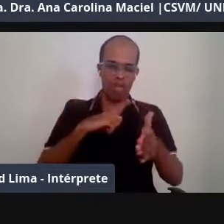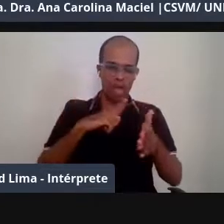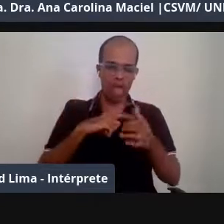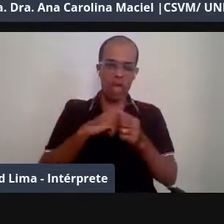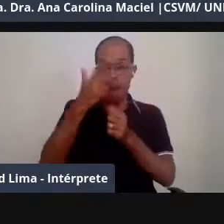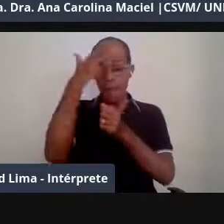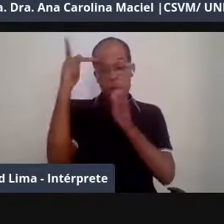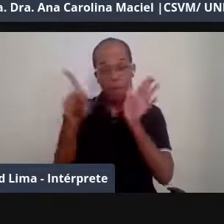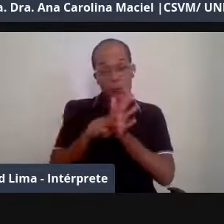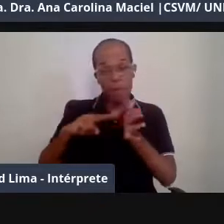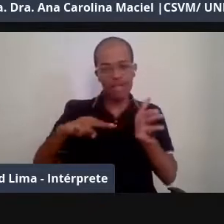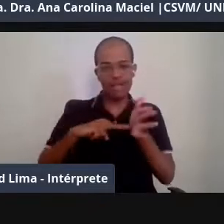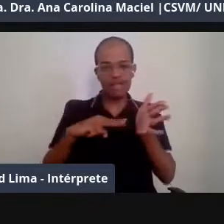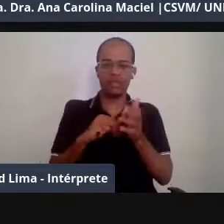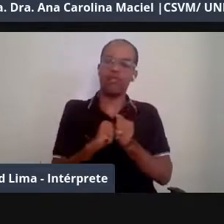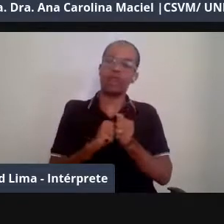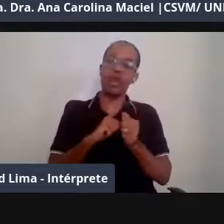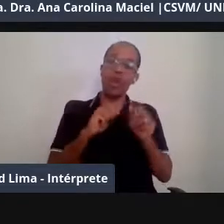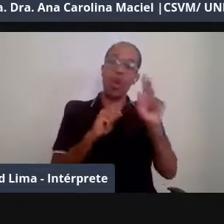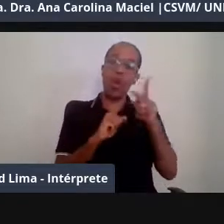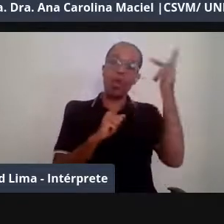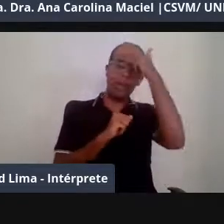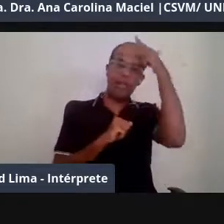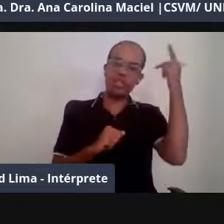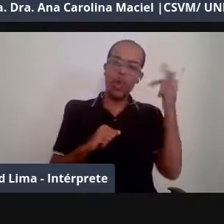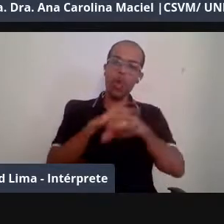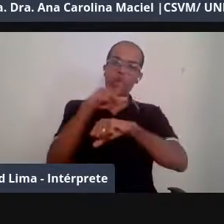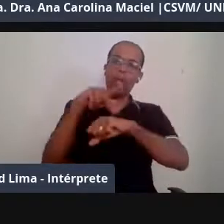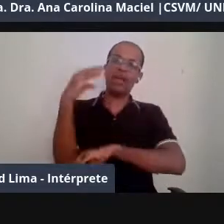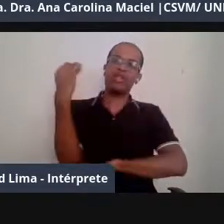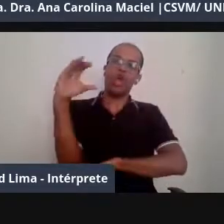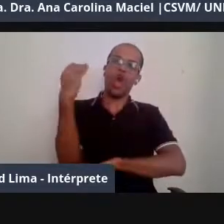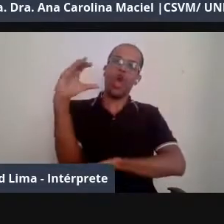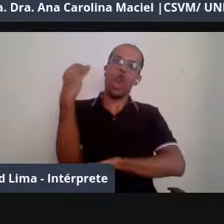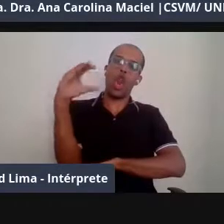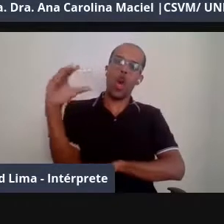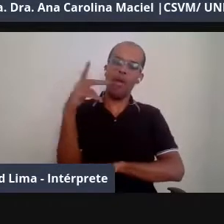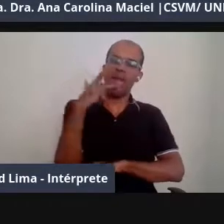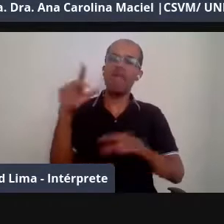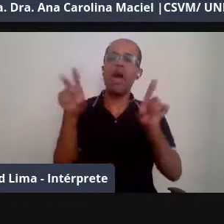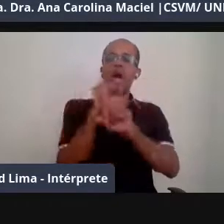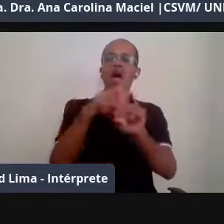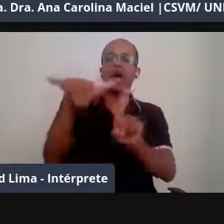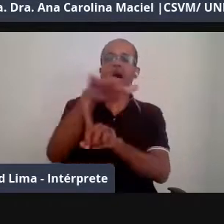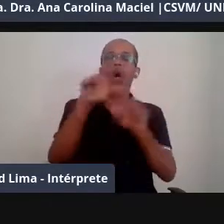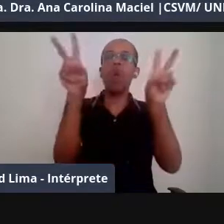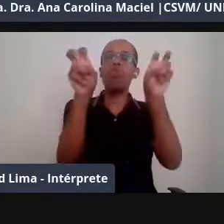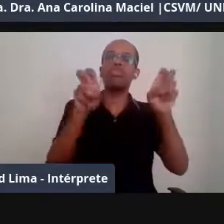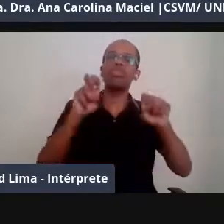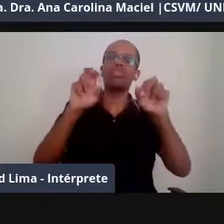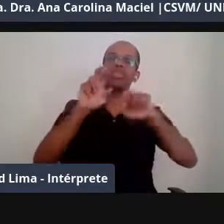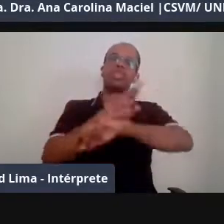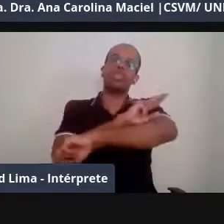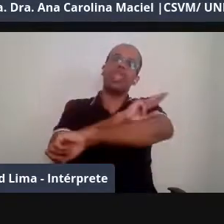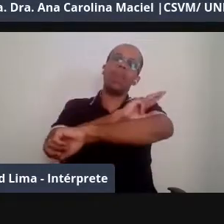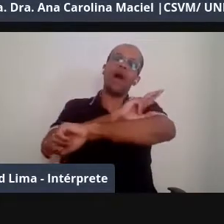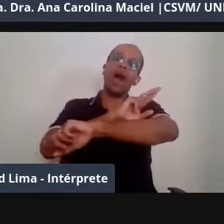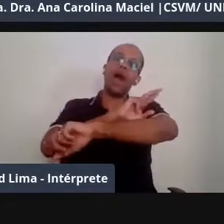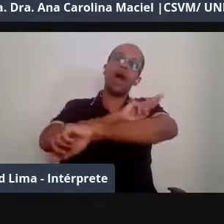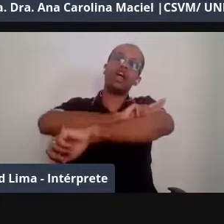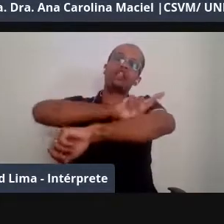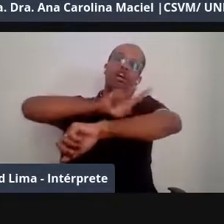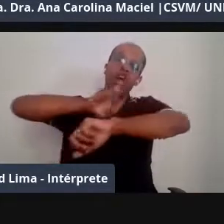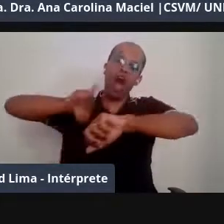enfim, um colombiano que é cientista social e que fala sobre o tema de raça, que acho que é um tema fundamental e que,